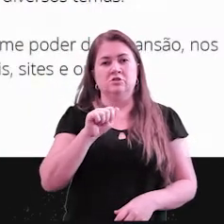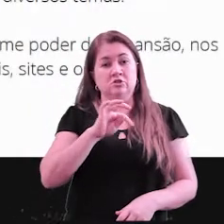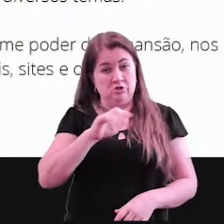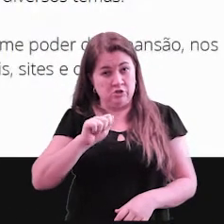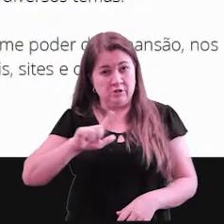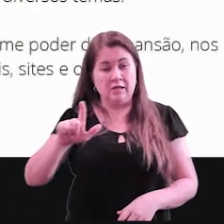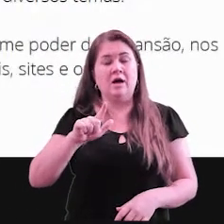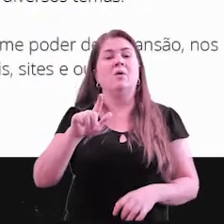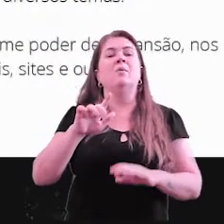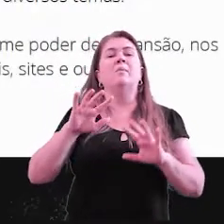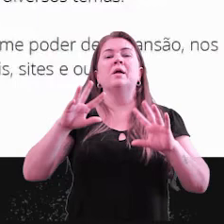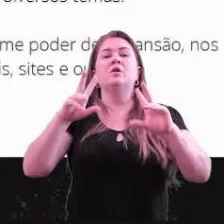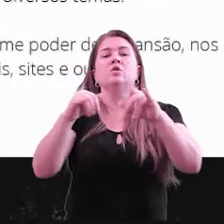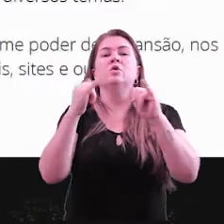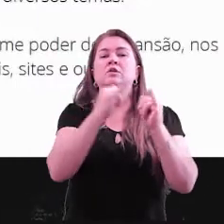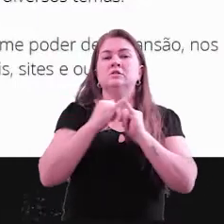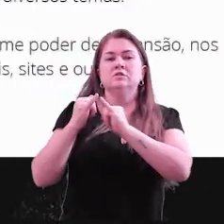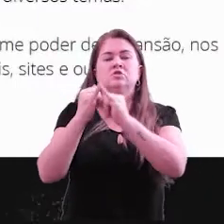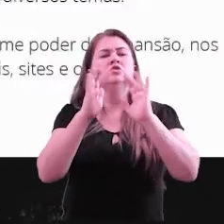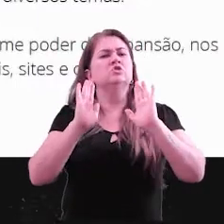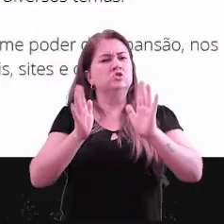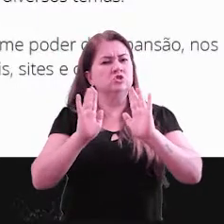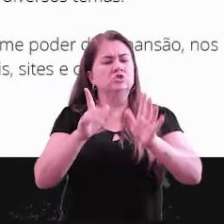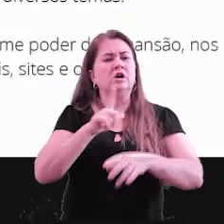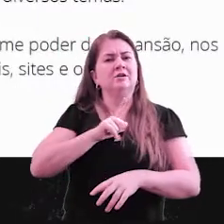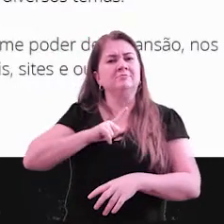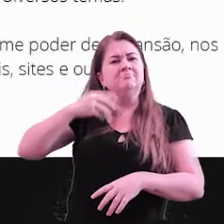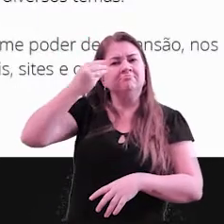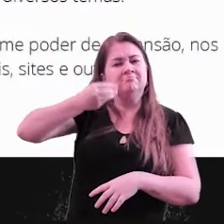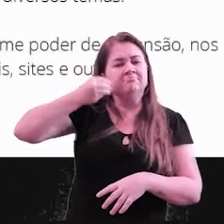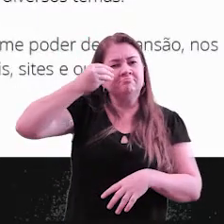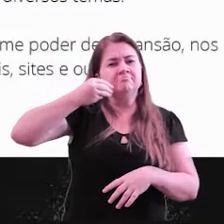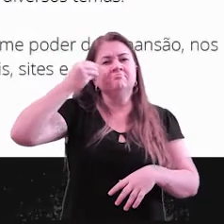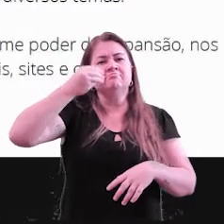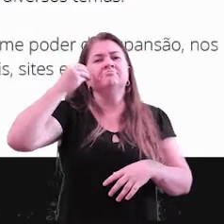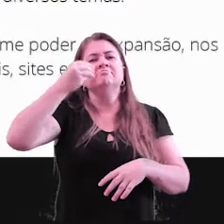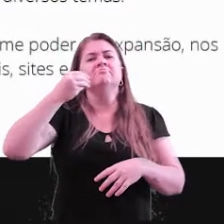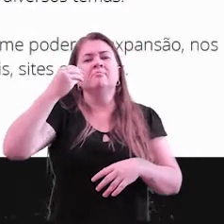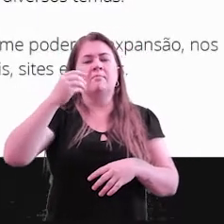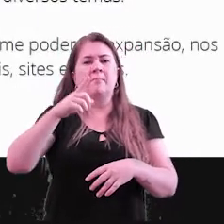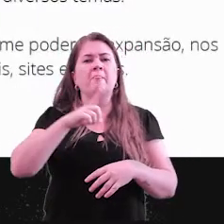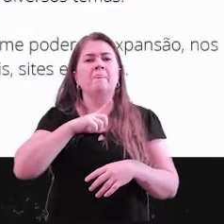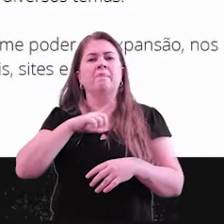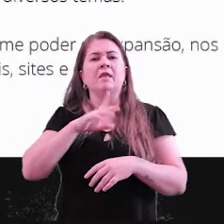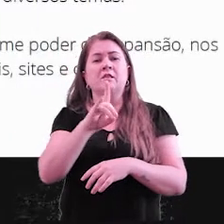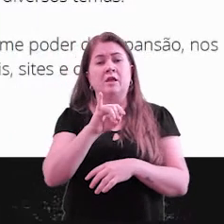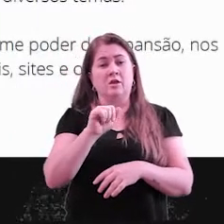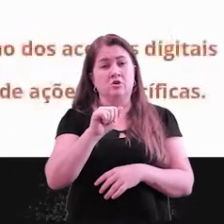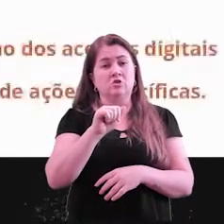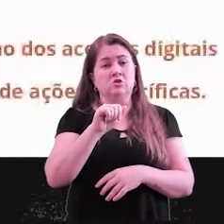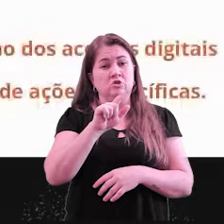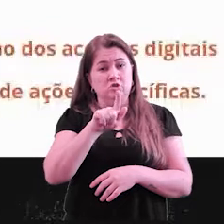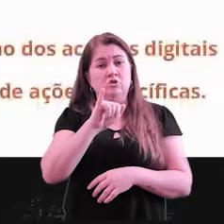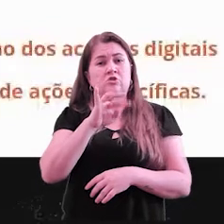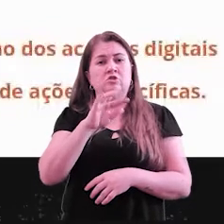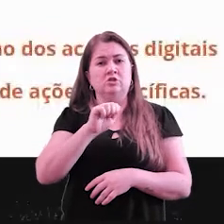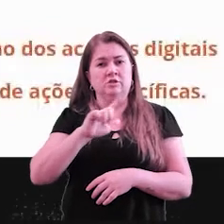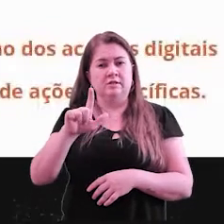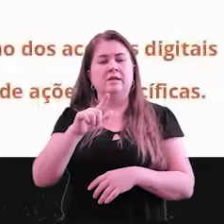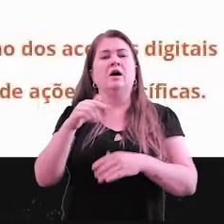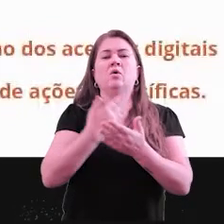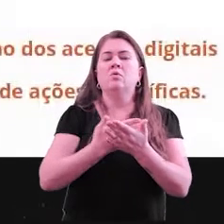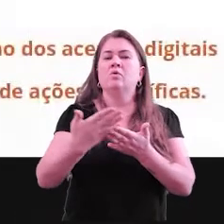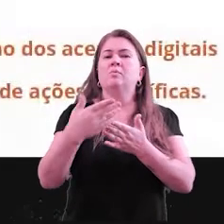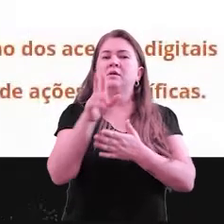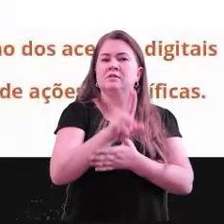movimento de atuarem digitalmente, de atuarem a partir da internet.